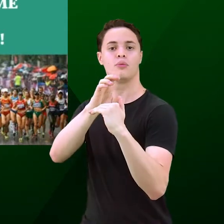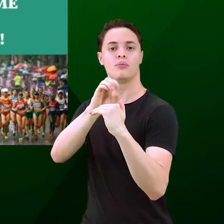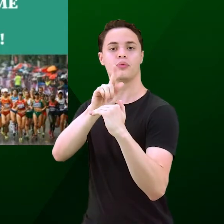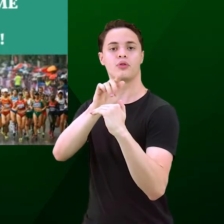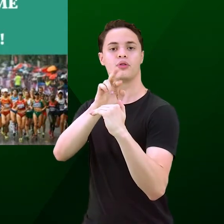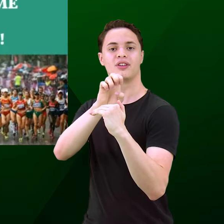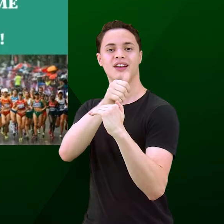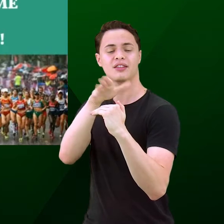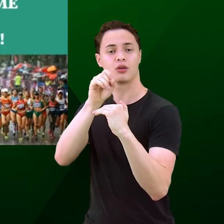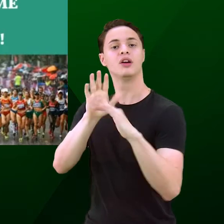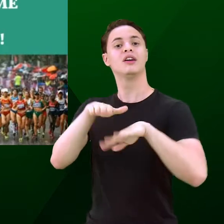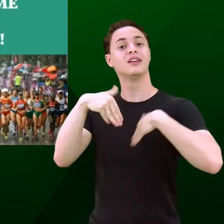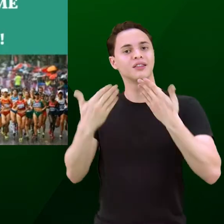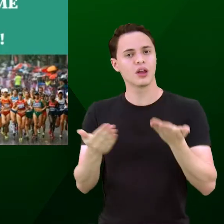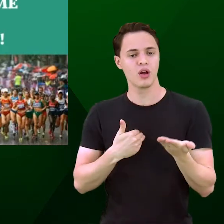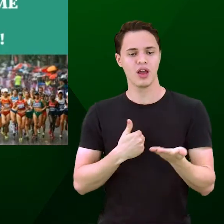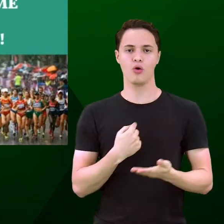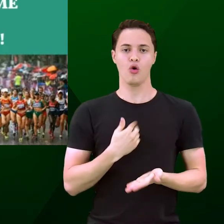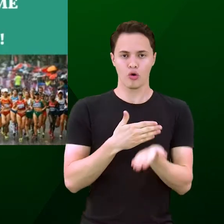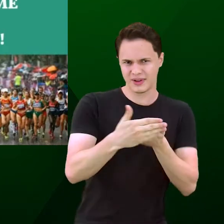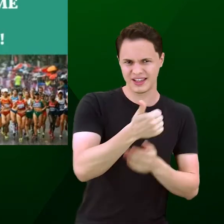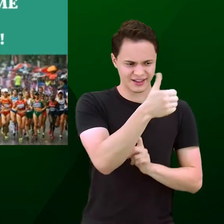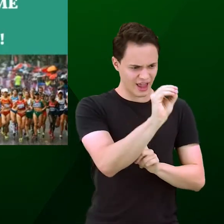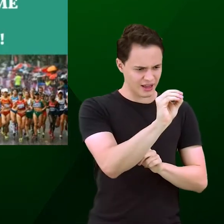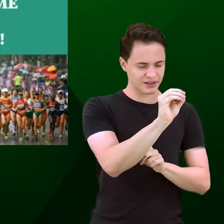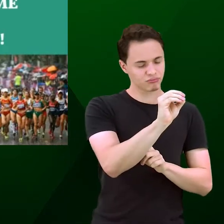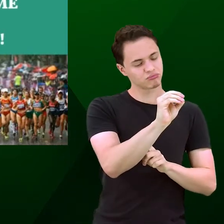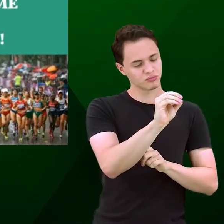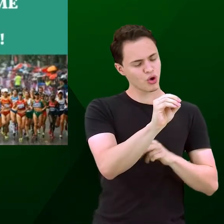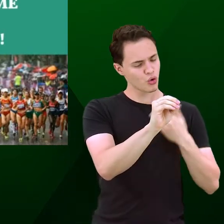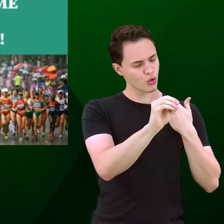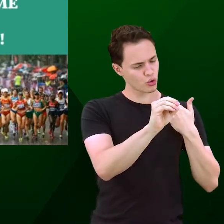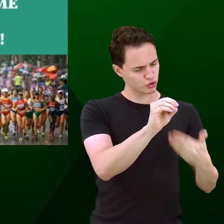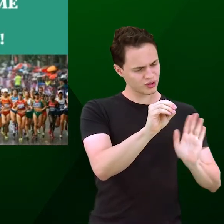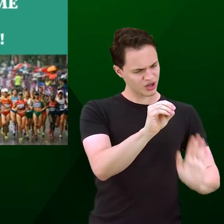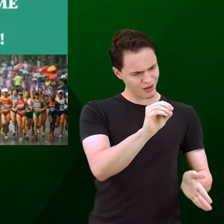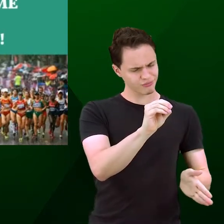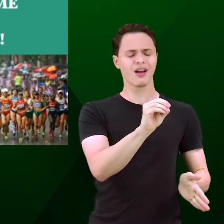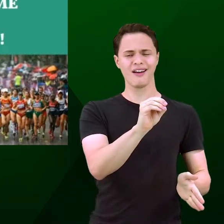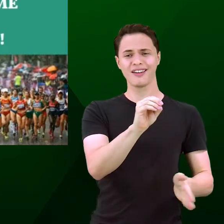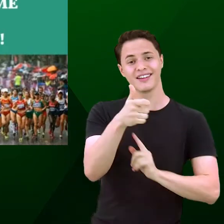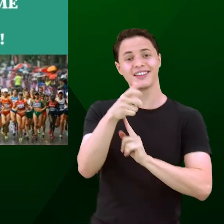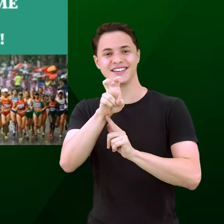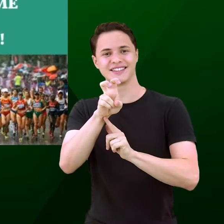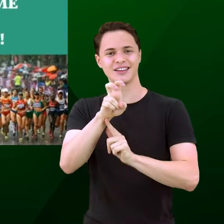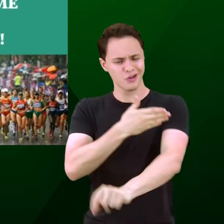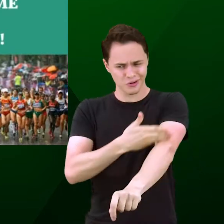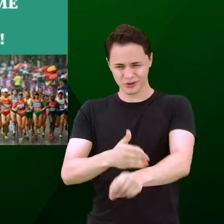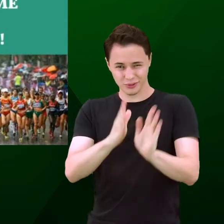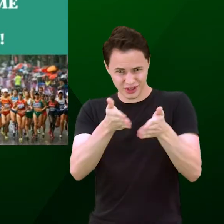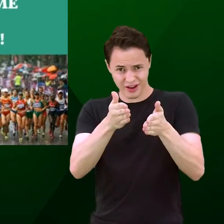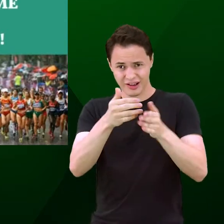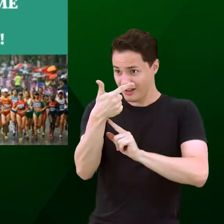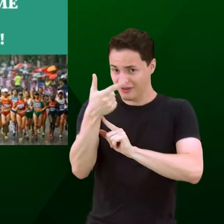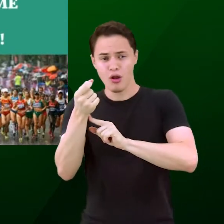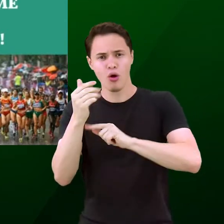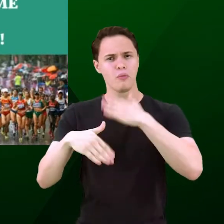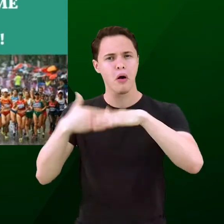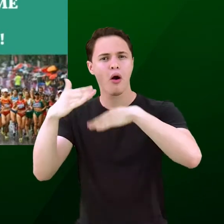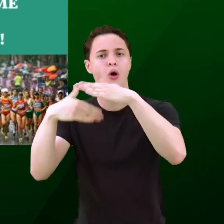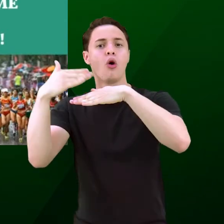exemplo, a sua escola tem escada, 2 lances de escada. Depois das férias, se você não fez nada de